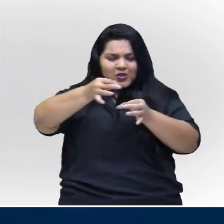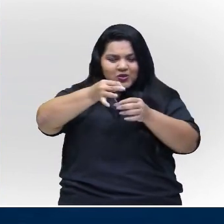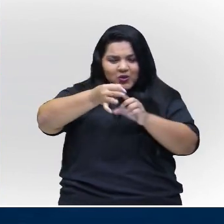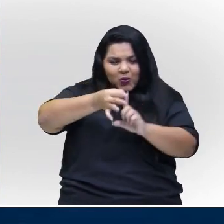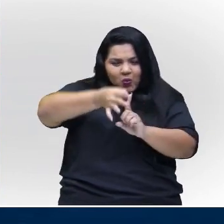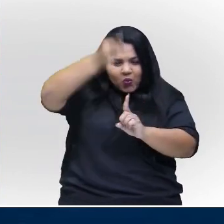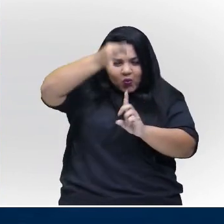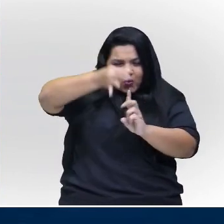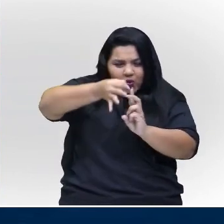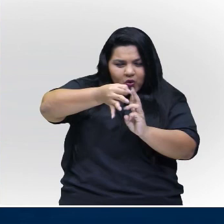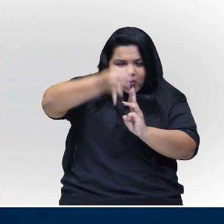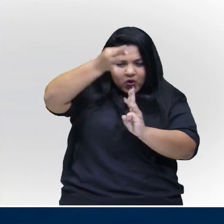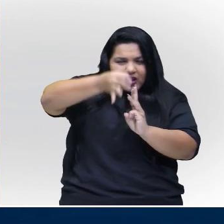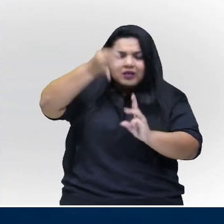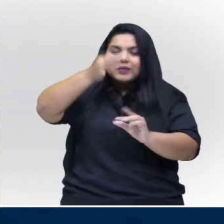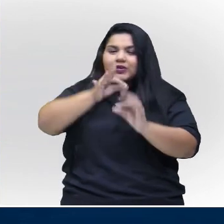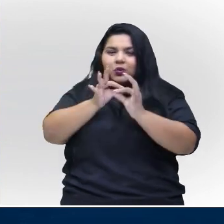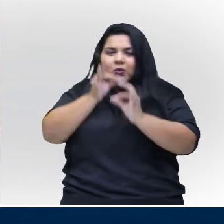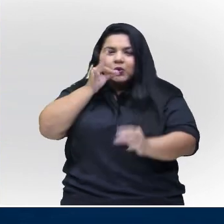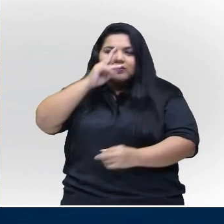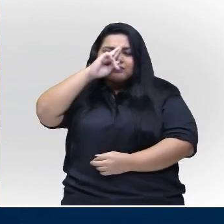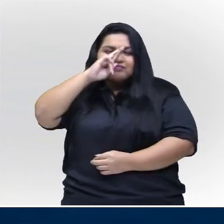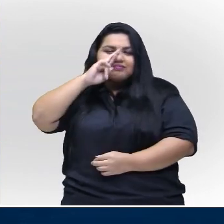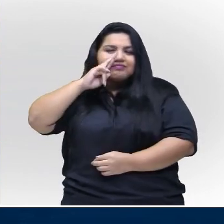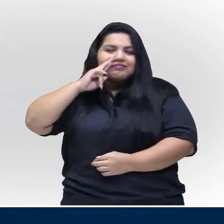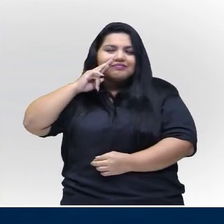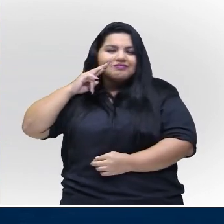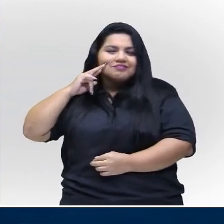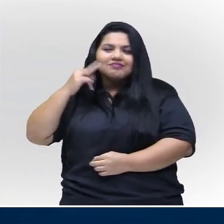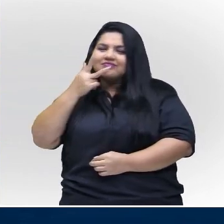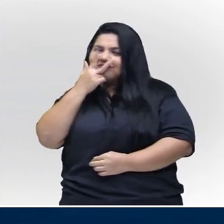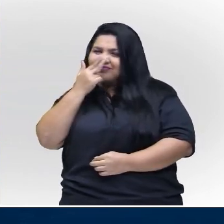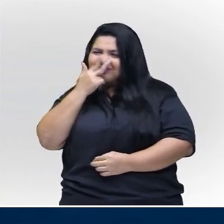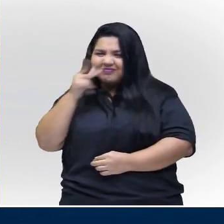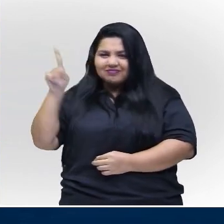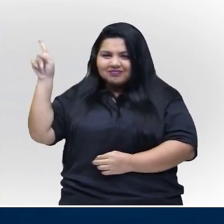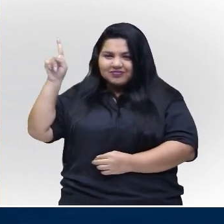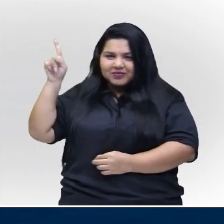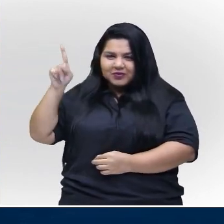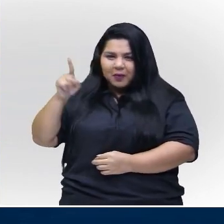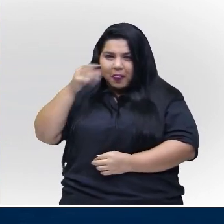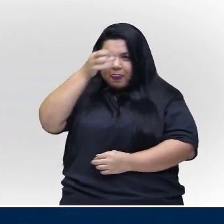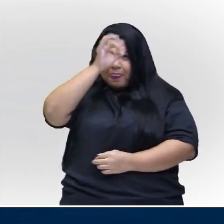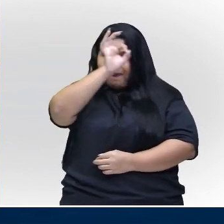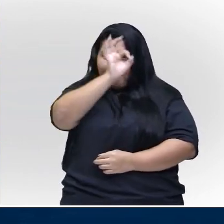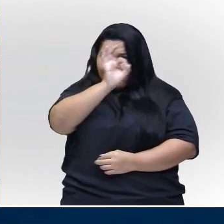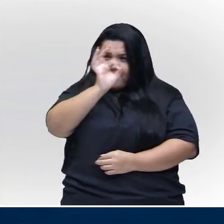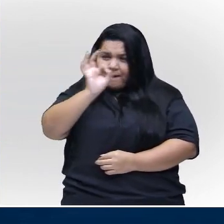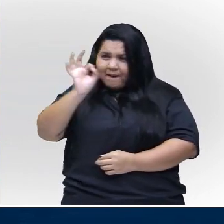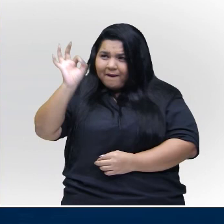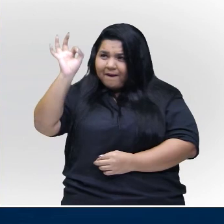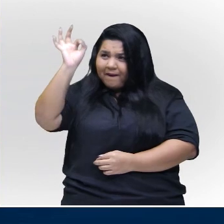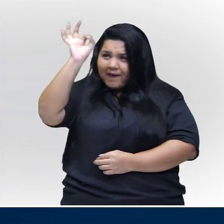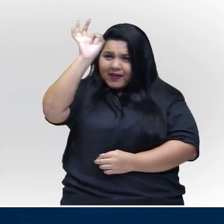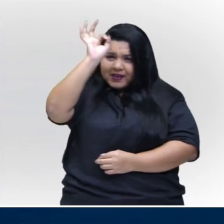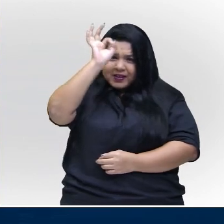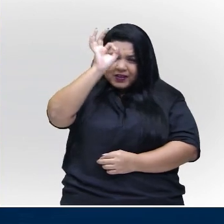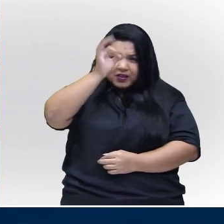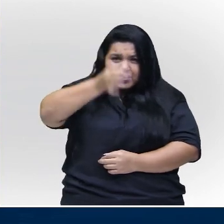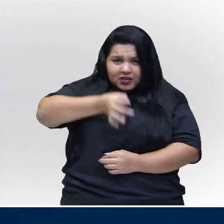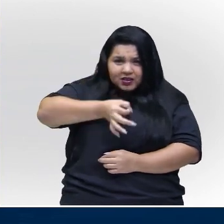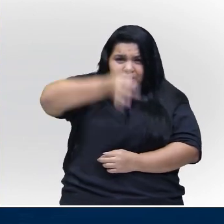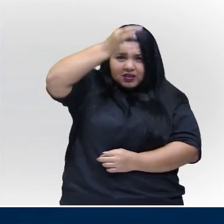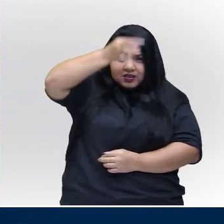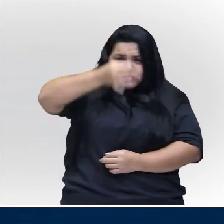ali de refrigerante, vários canudinhos que são chamados, na verdade, de microtúbulos, aproximados ali uns aos outros, é